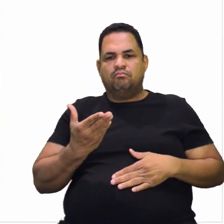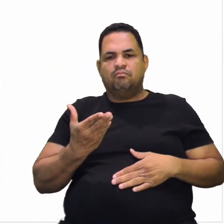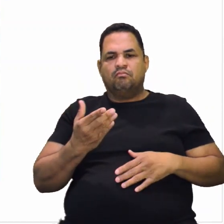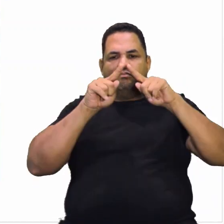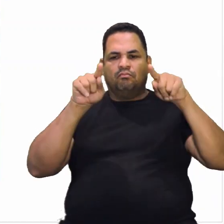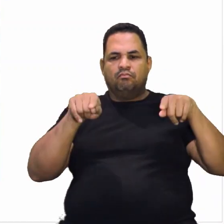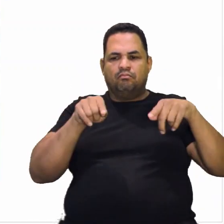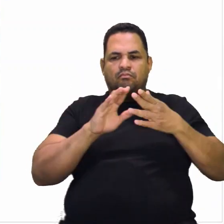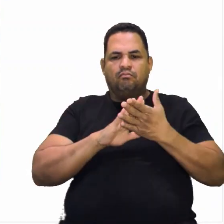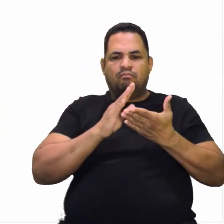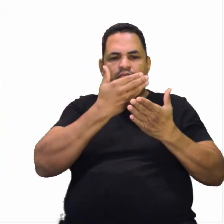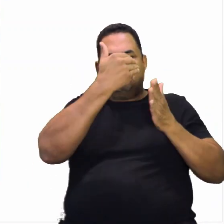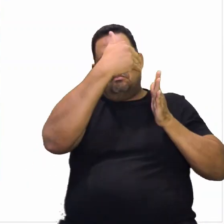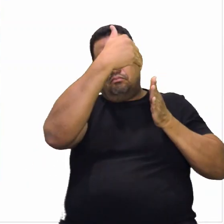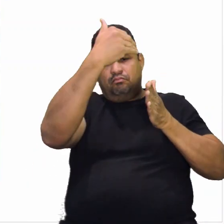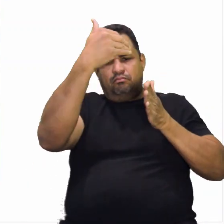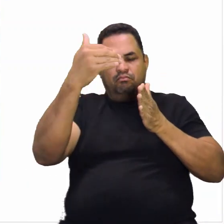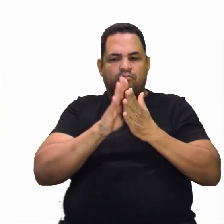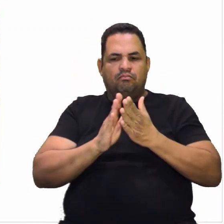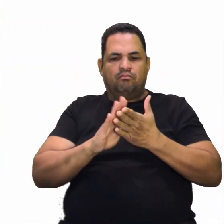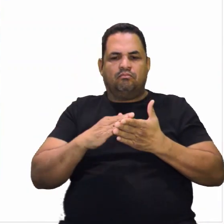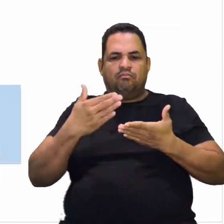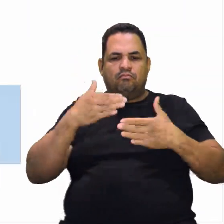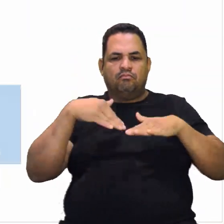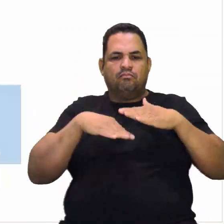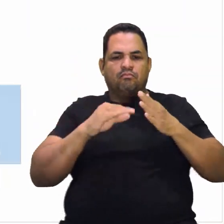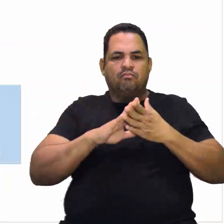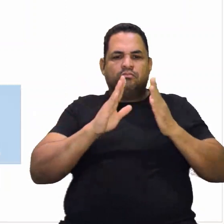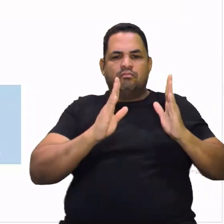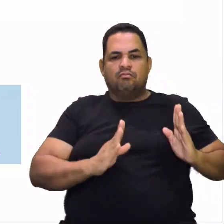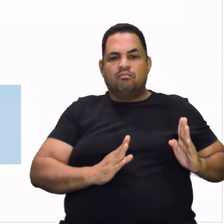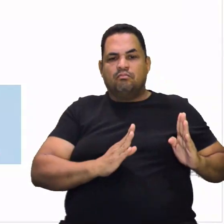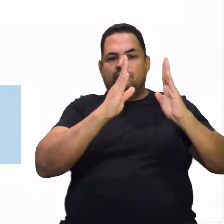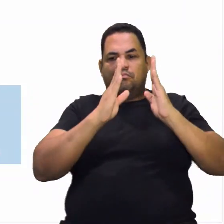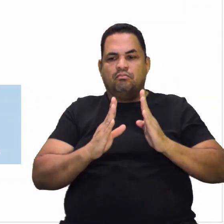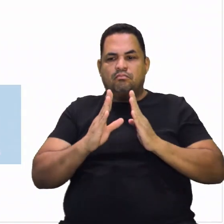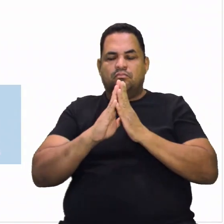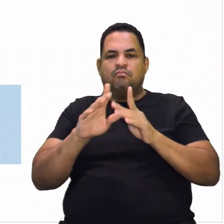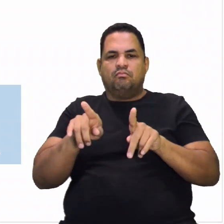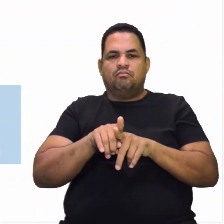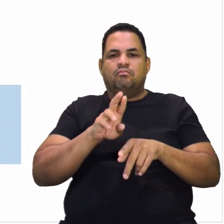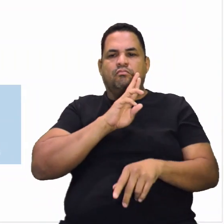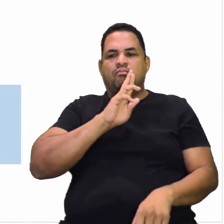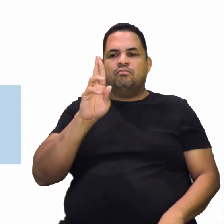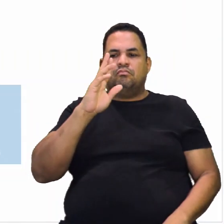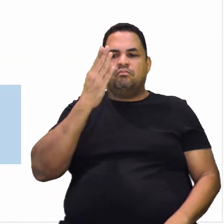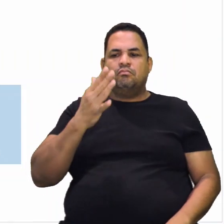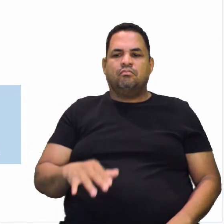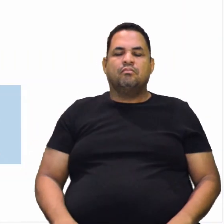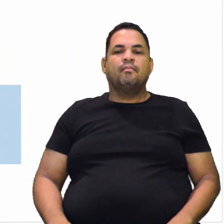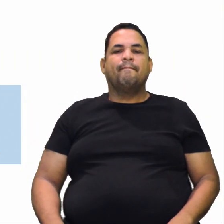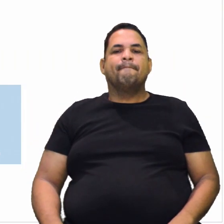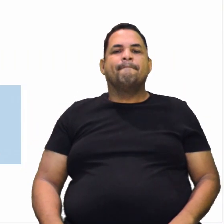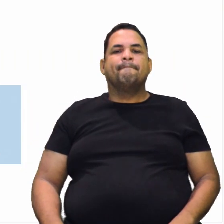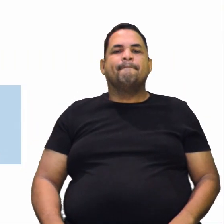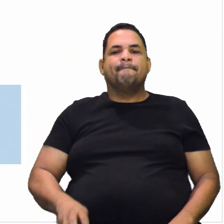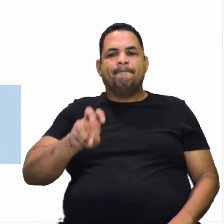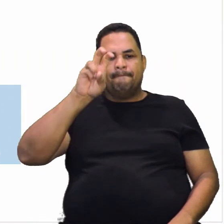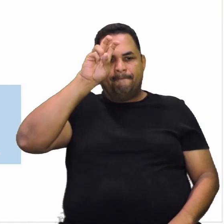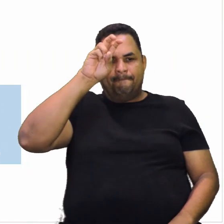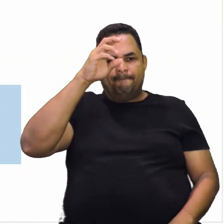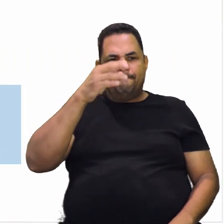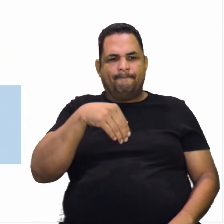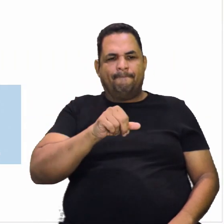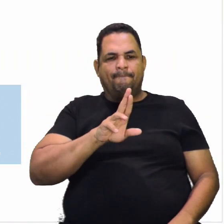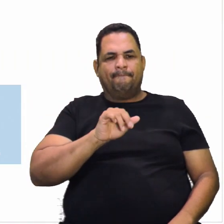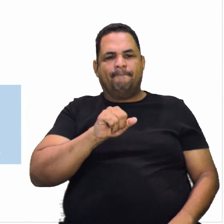vai enfeitar paredes, túmulos, palácios, etc. E a religião, professor, a religião egípcia? Ra,